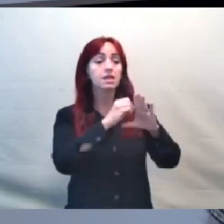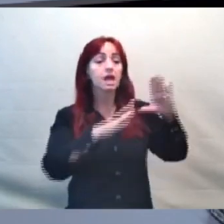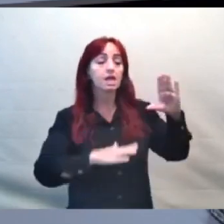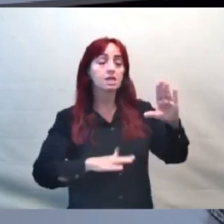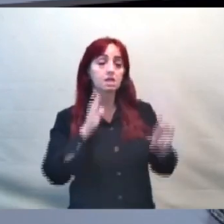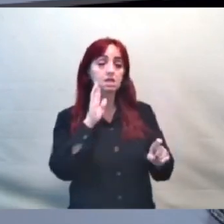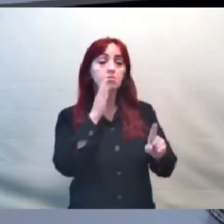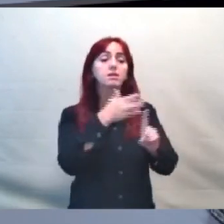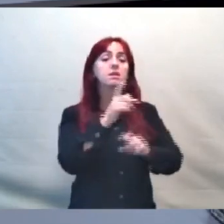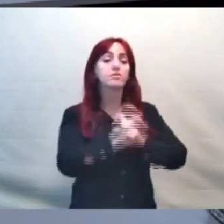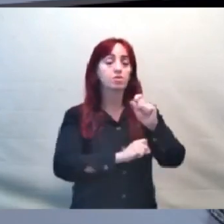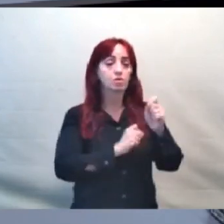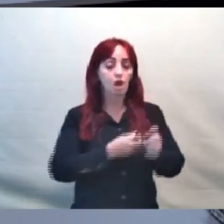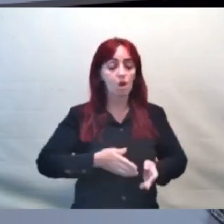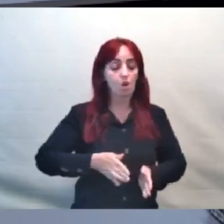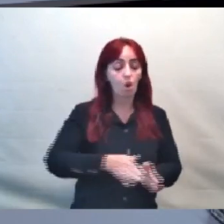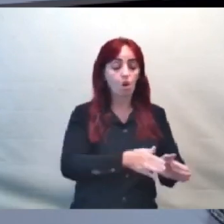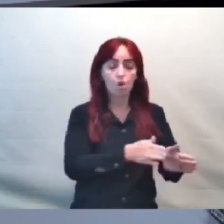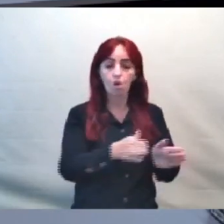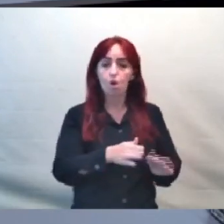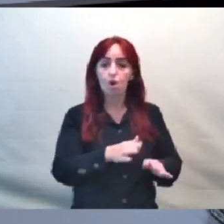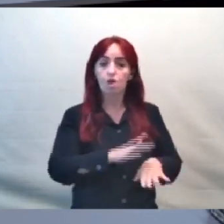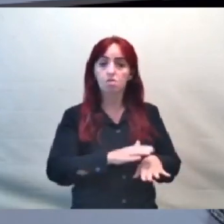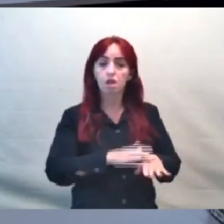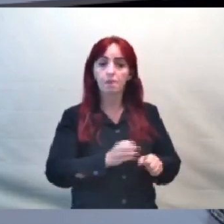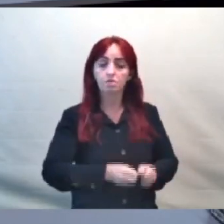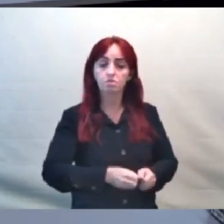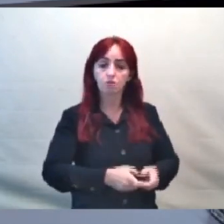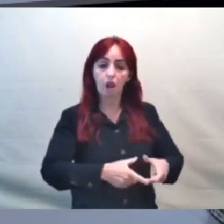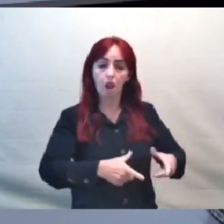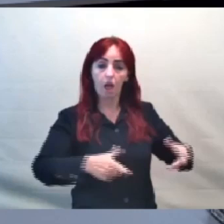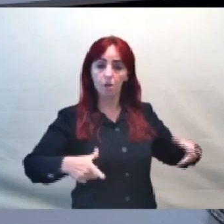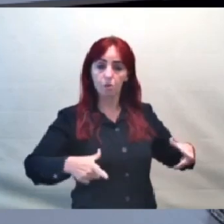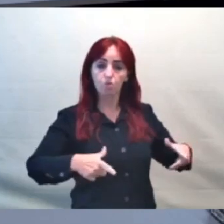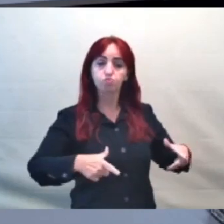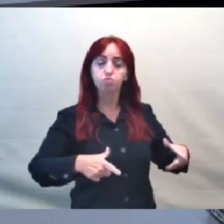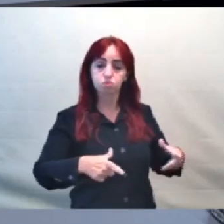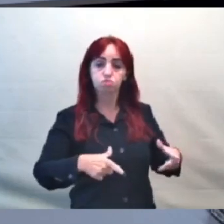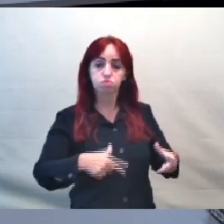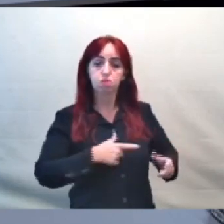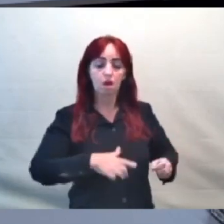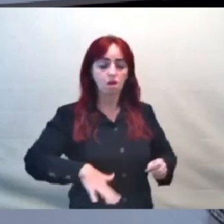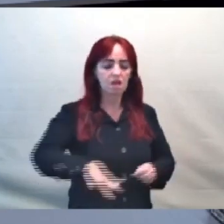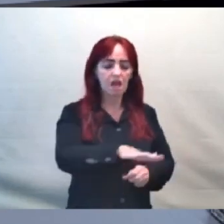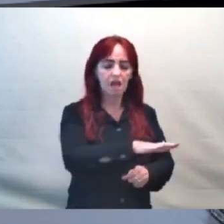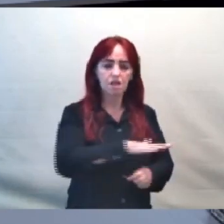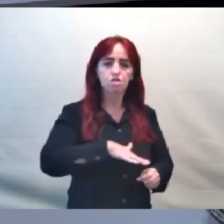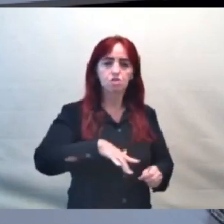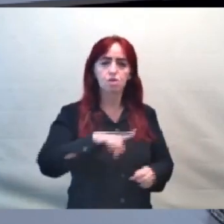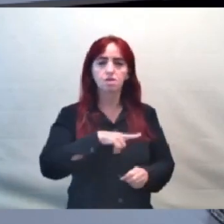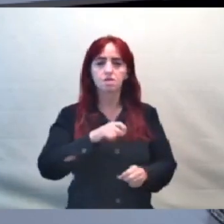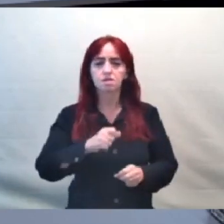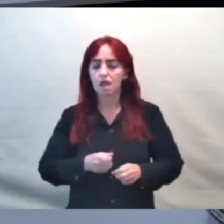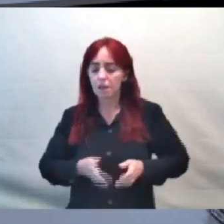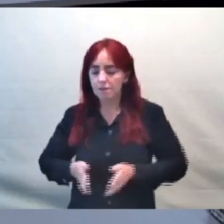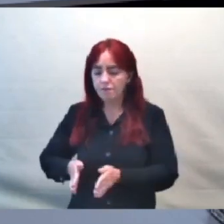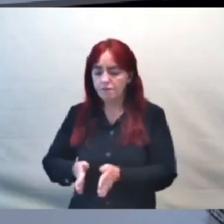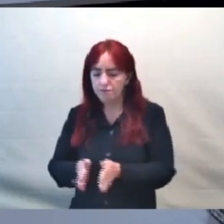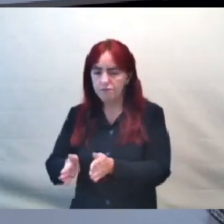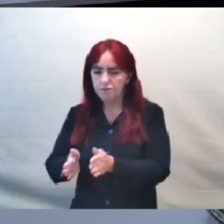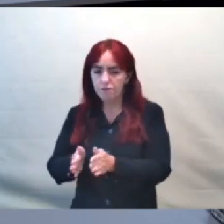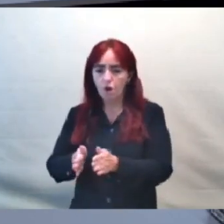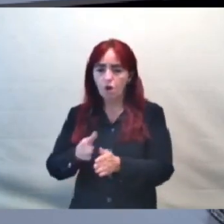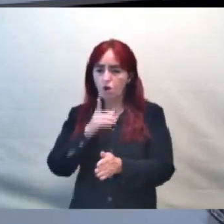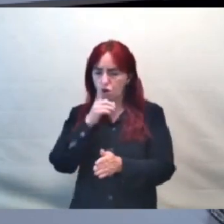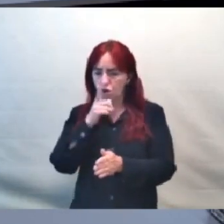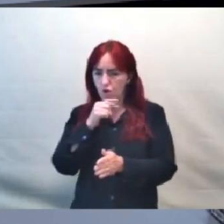têm uma maior abertura de leito. É, nas regiões mais a jusante, nós temos um vale mais encaixado e, muitas vezes, até artificial.